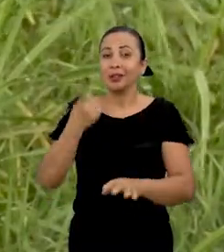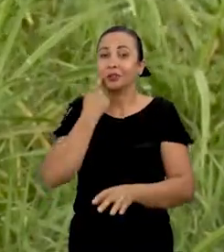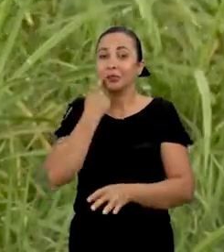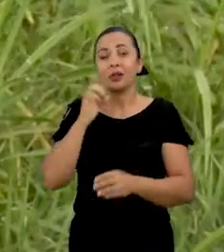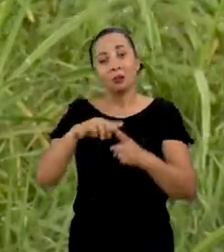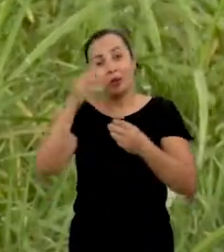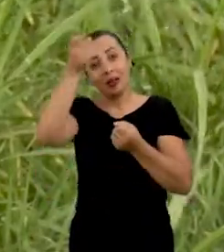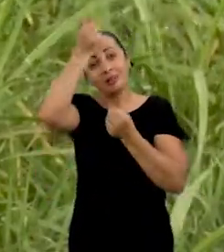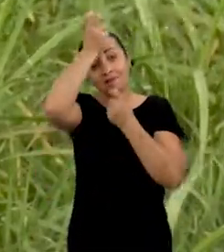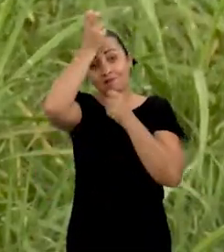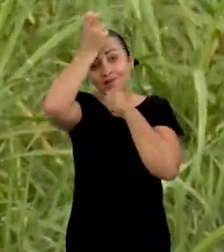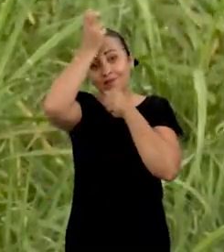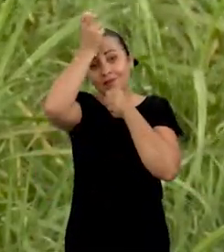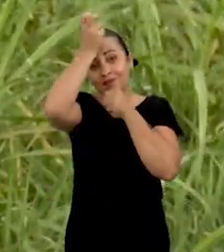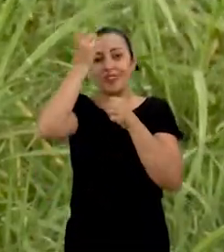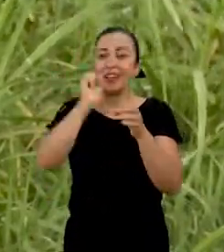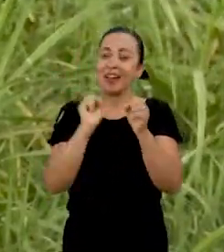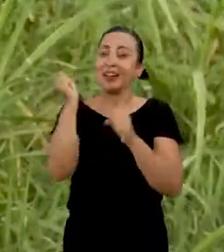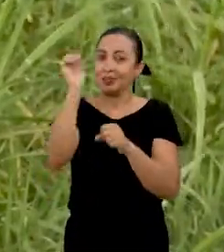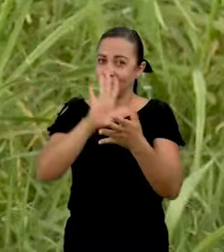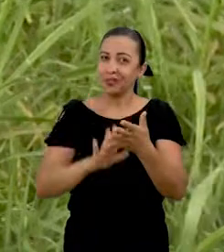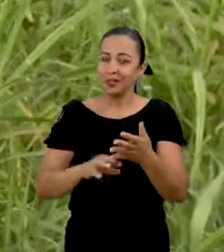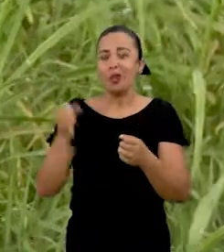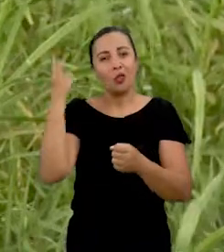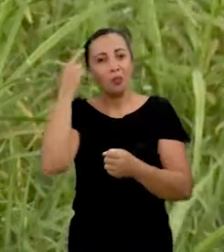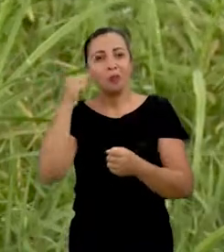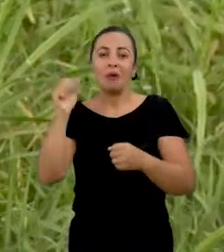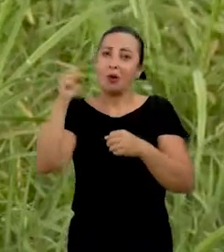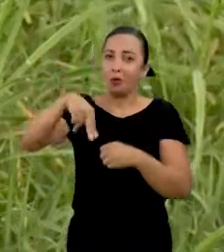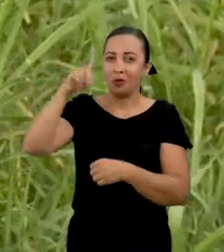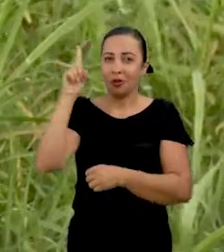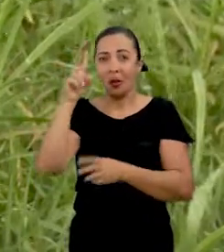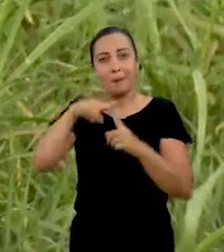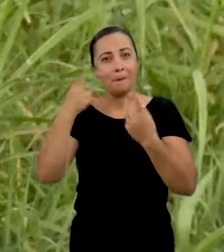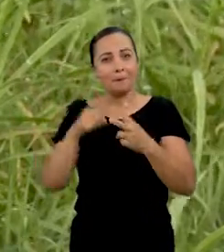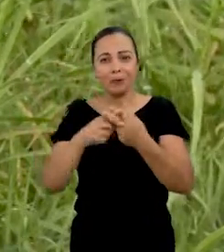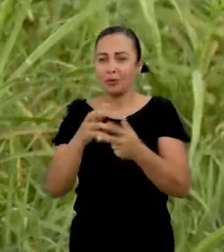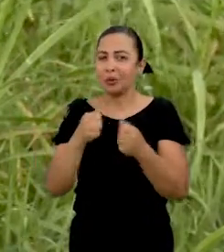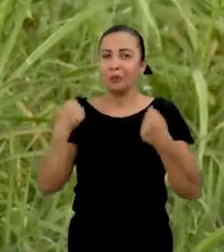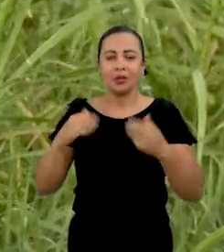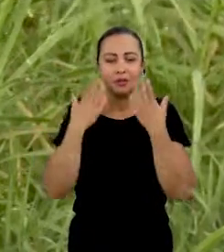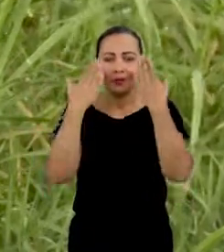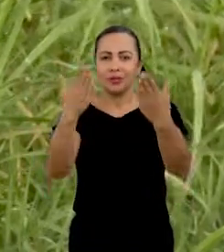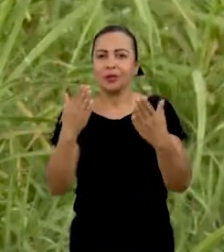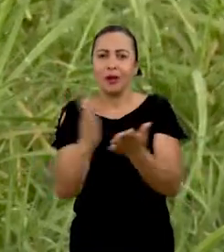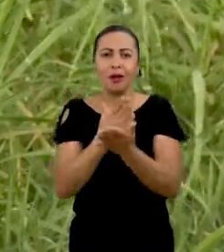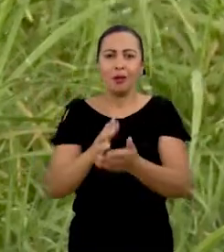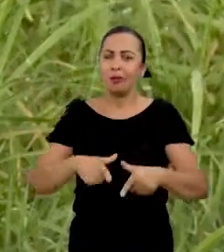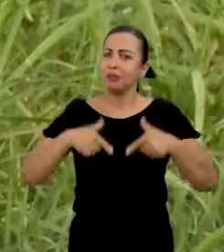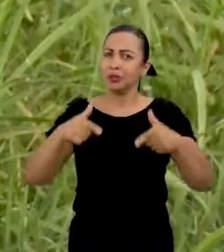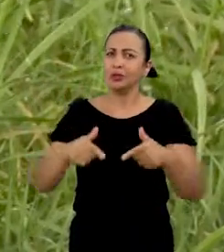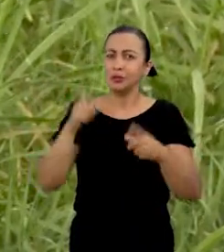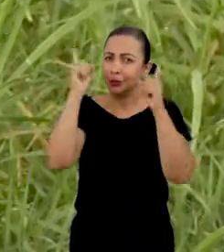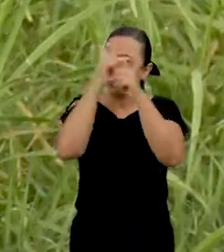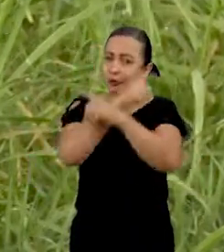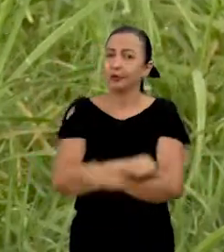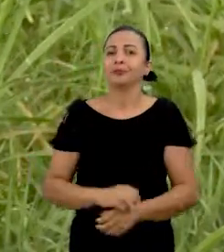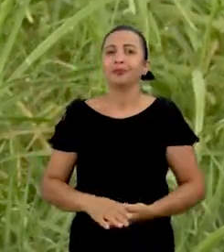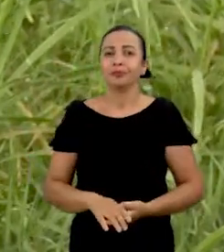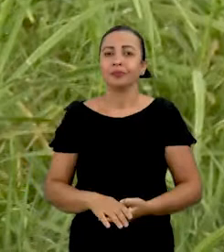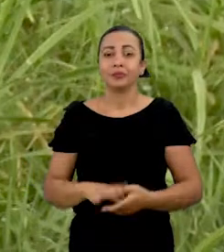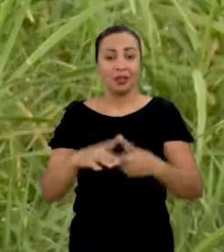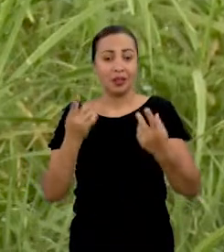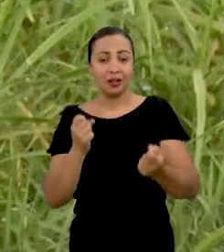de capinos. A atividade é muito comum no Nordeste, mas os produtores precisam enfrentar alguns desafios. Entre eles,